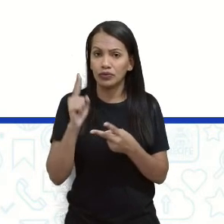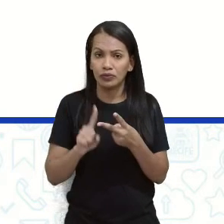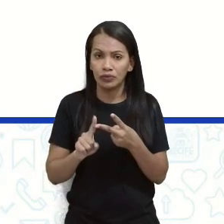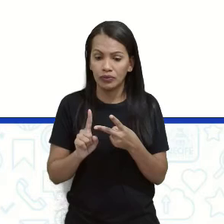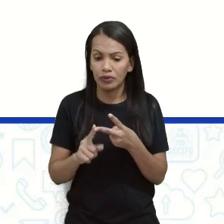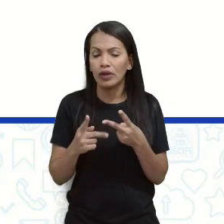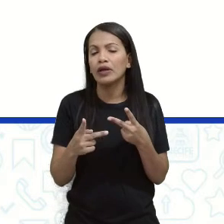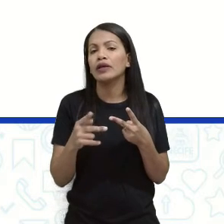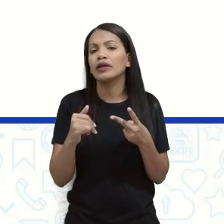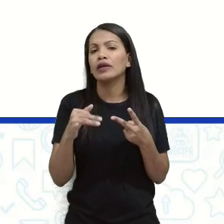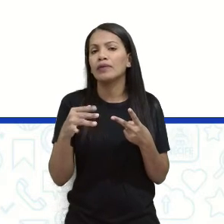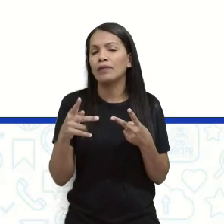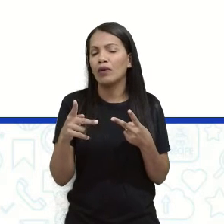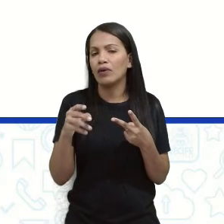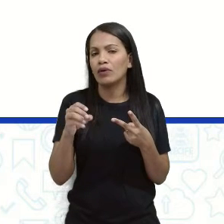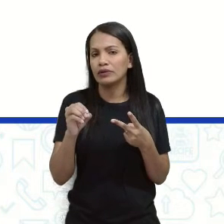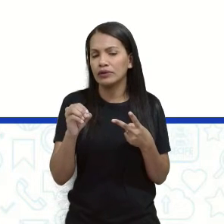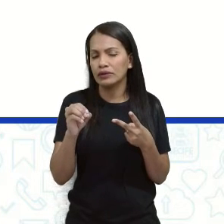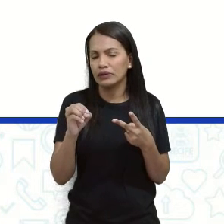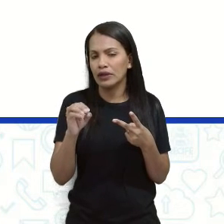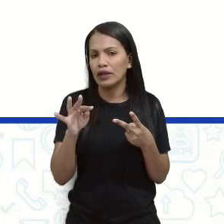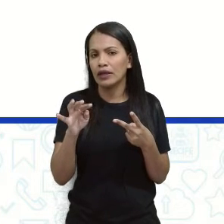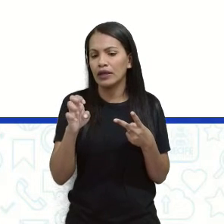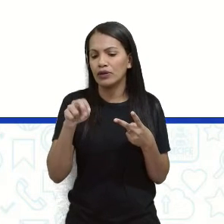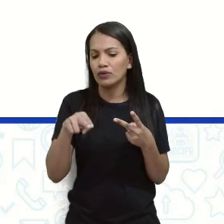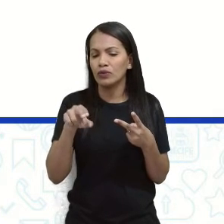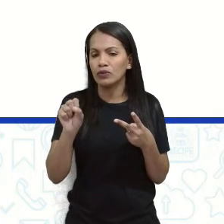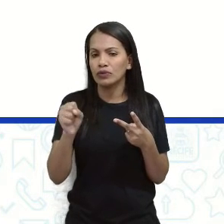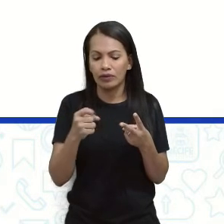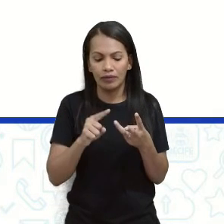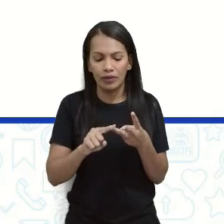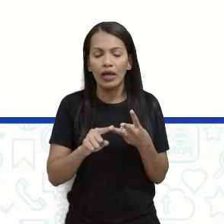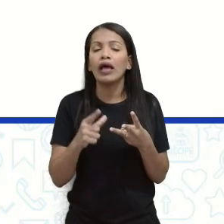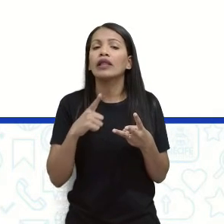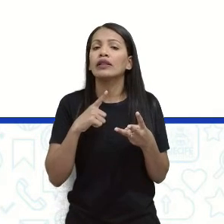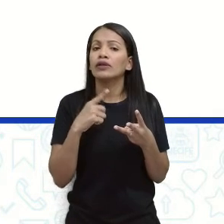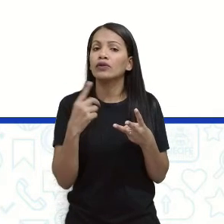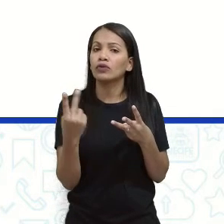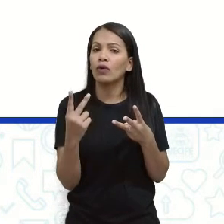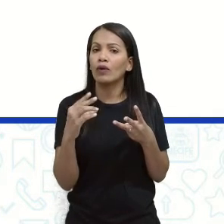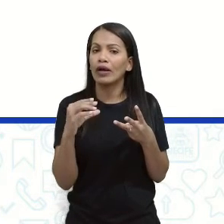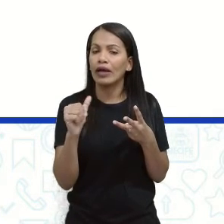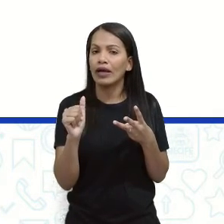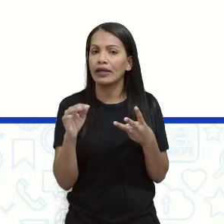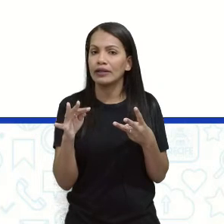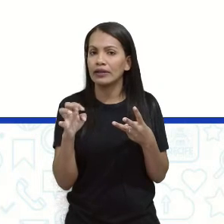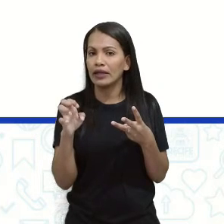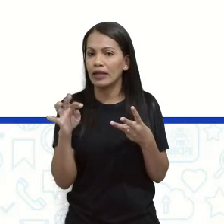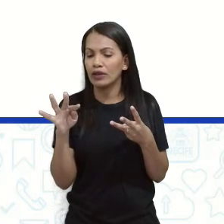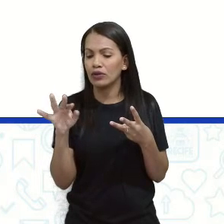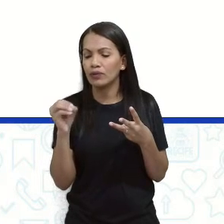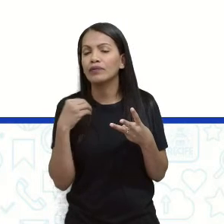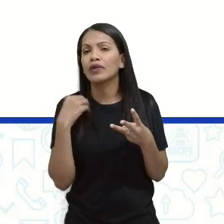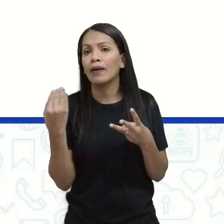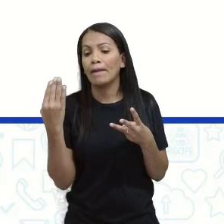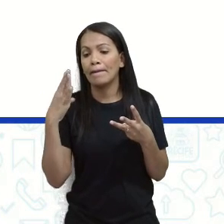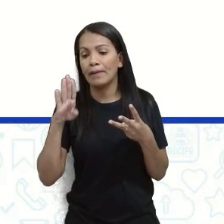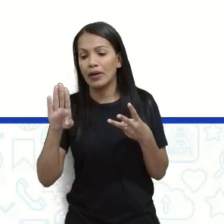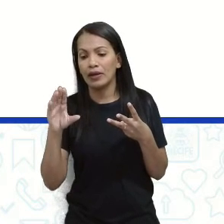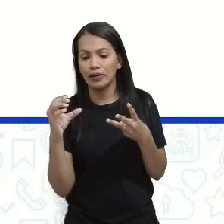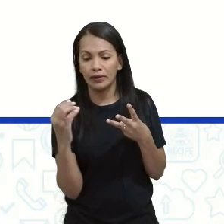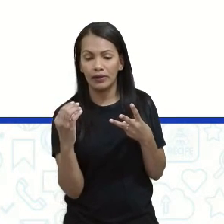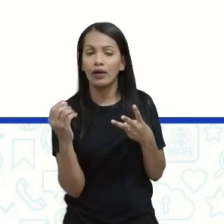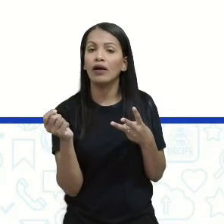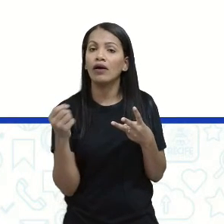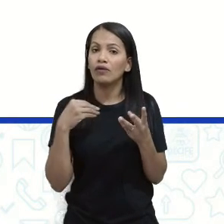a hipotenusa, AH, tá certo? Eu tenho também os 2 catetos, B e C. Quando eu tiver faltando um deles, eu posso usar